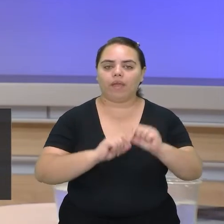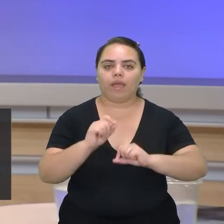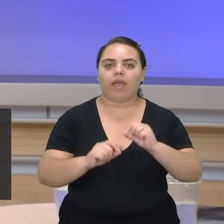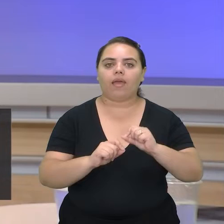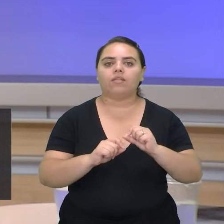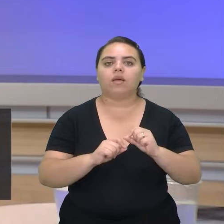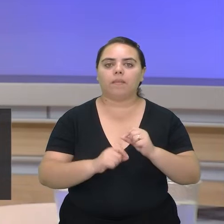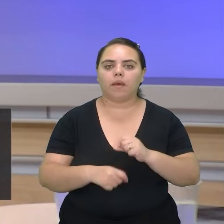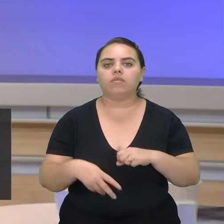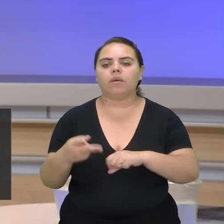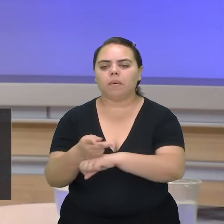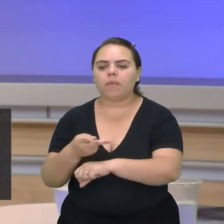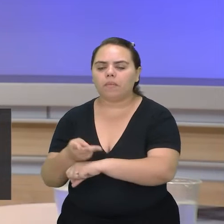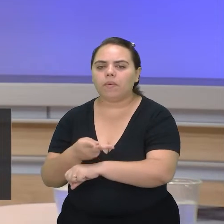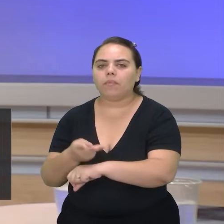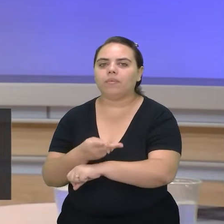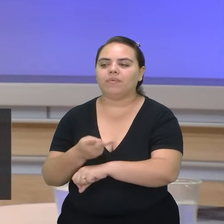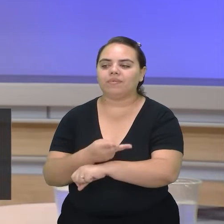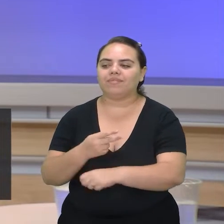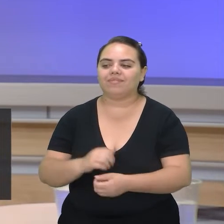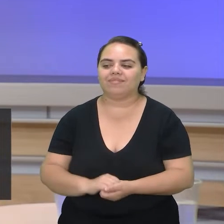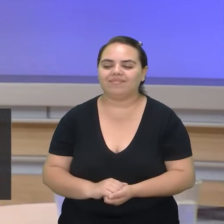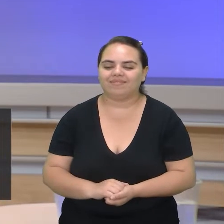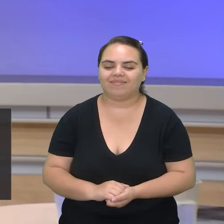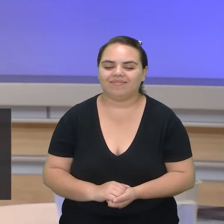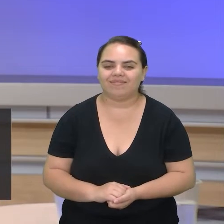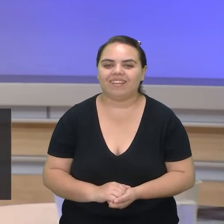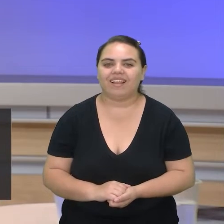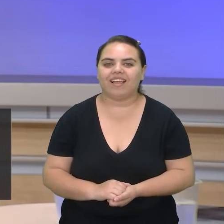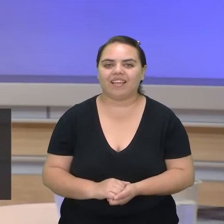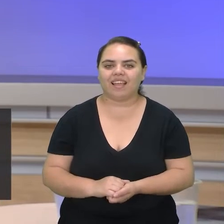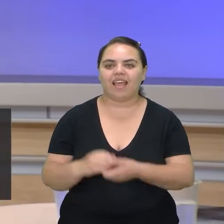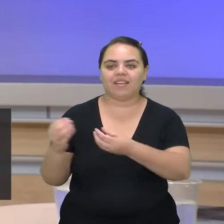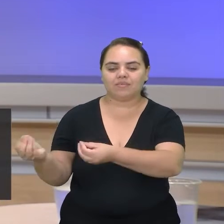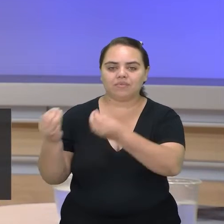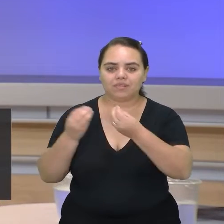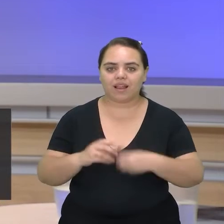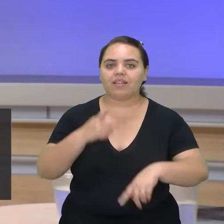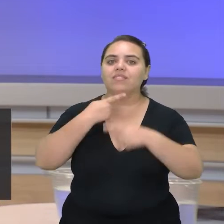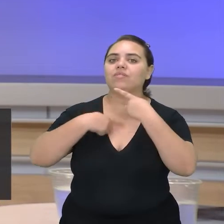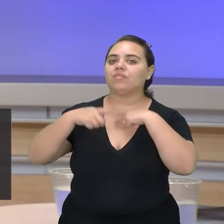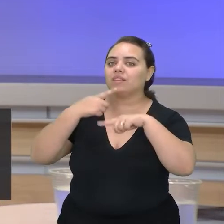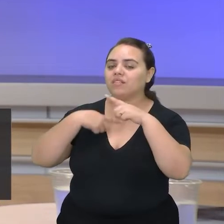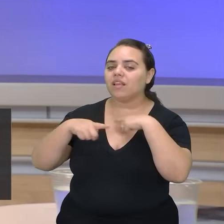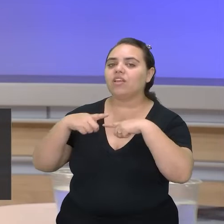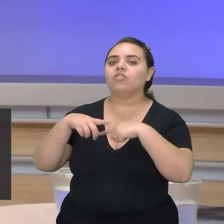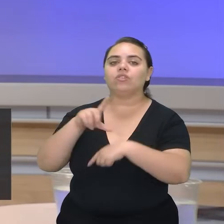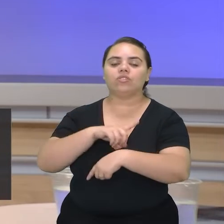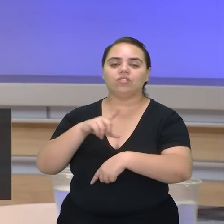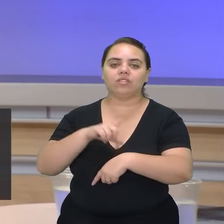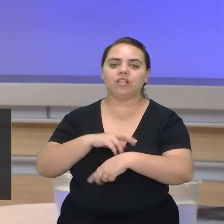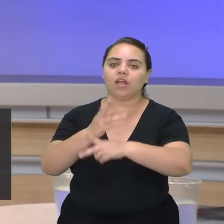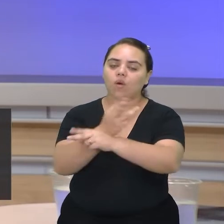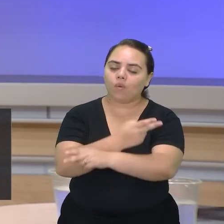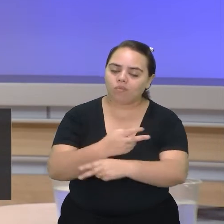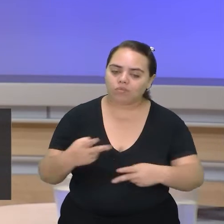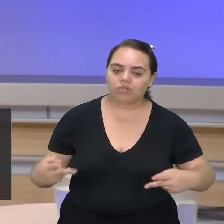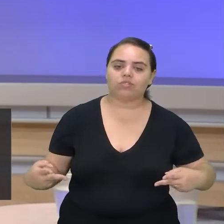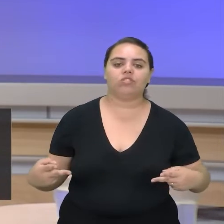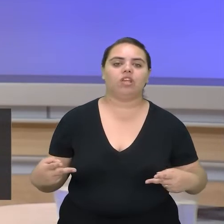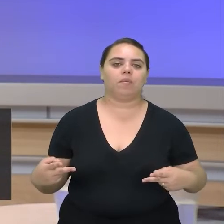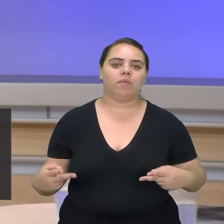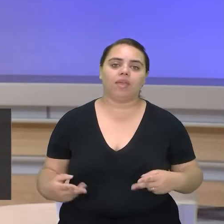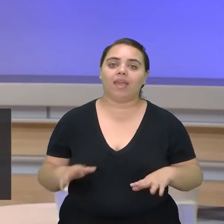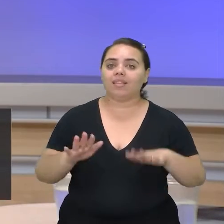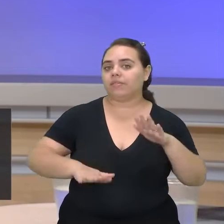escuta das comunidades. E as comunidades nos trazem um desejo de ter outros tipos de espécie que não necessariamente são da